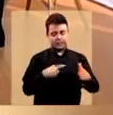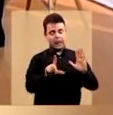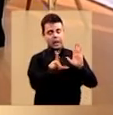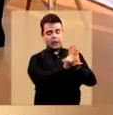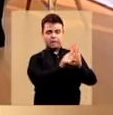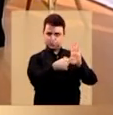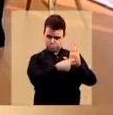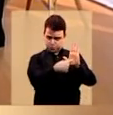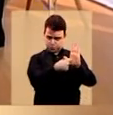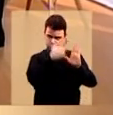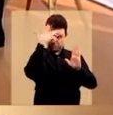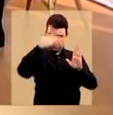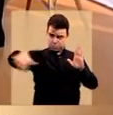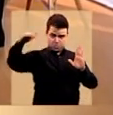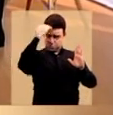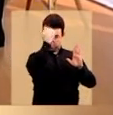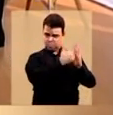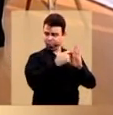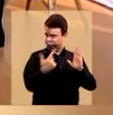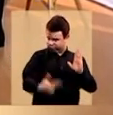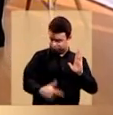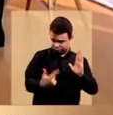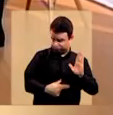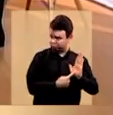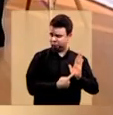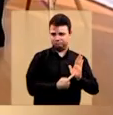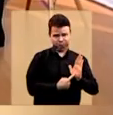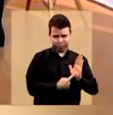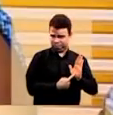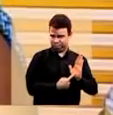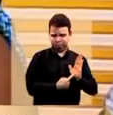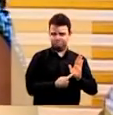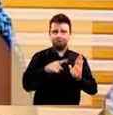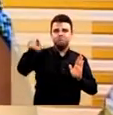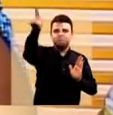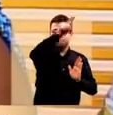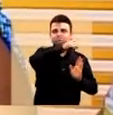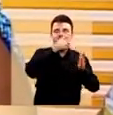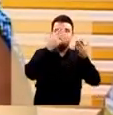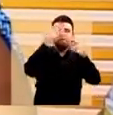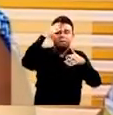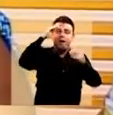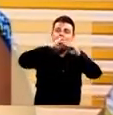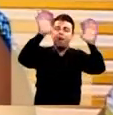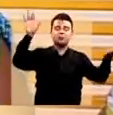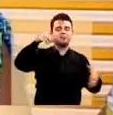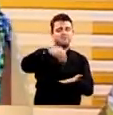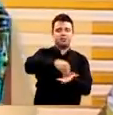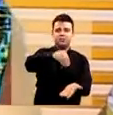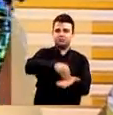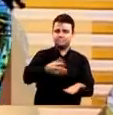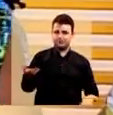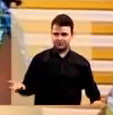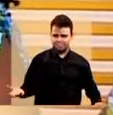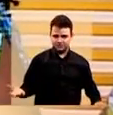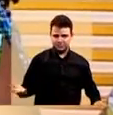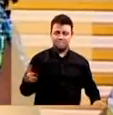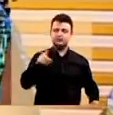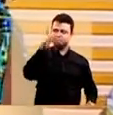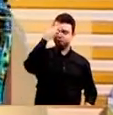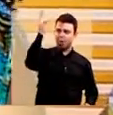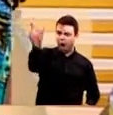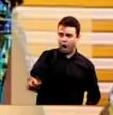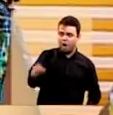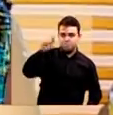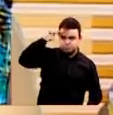não está sendo executada pela maioria dos municípios, porque falta entendimento. Às vezes, eles acham que colocar uma pessoa negra